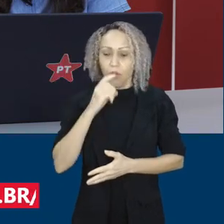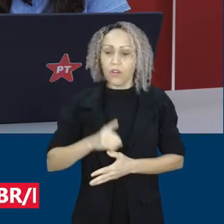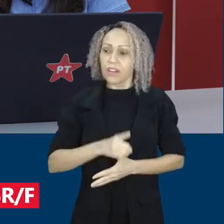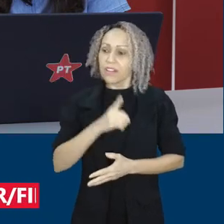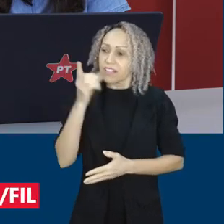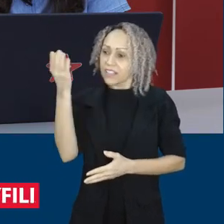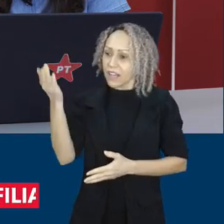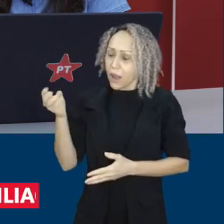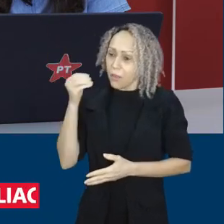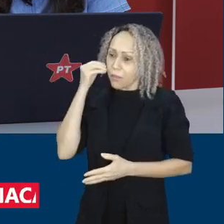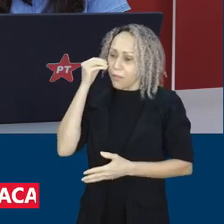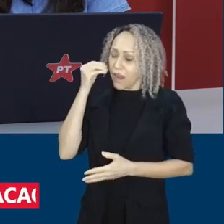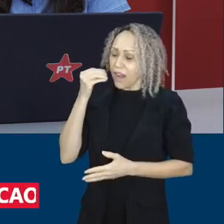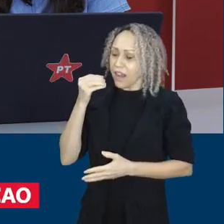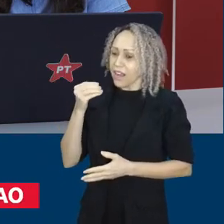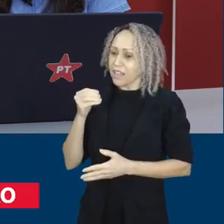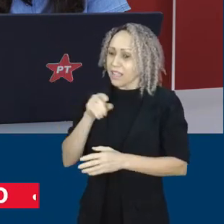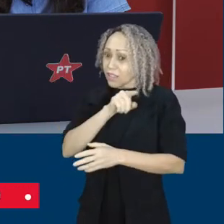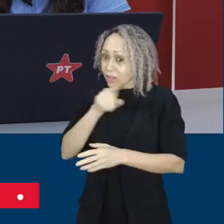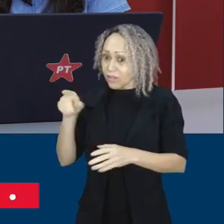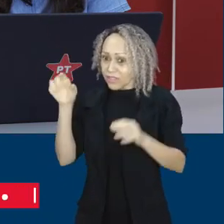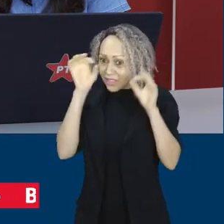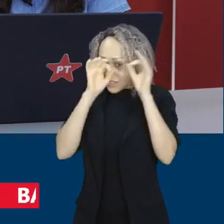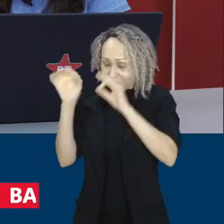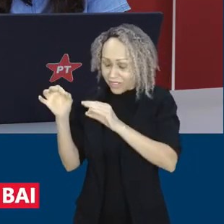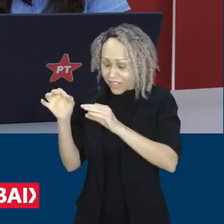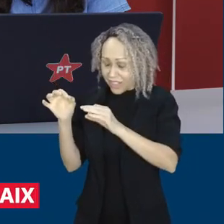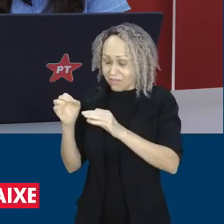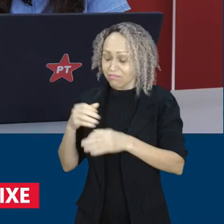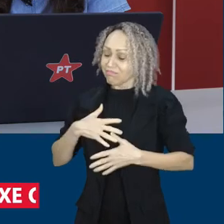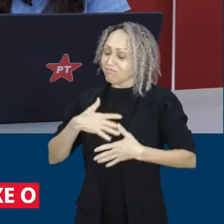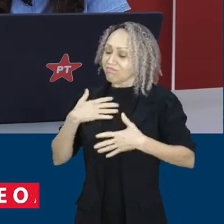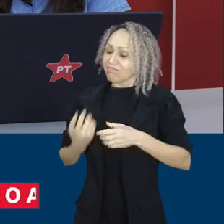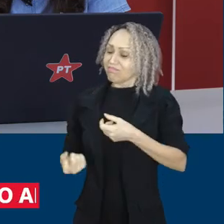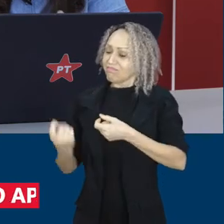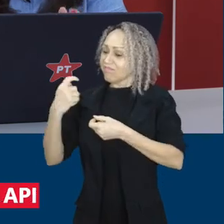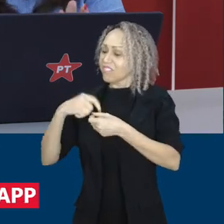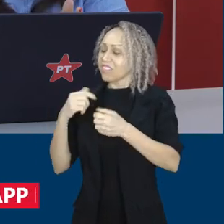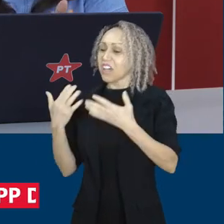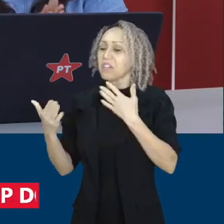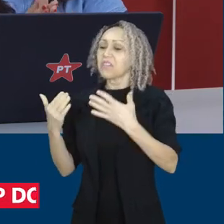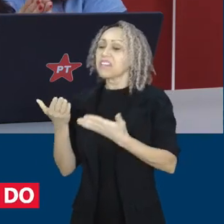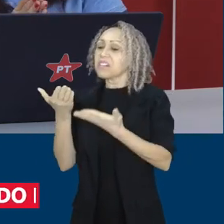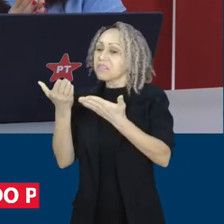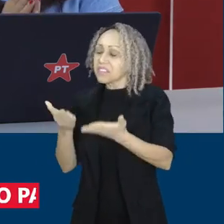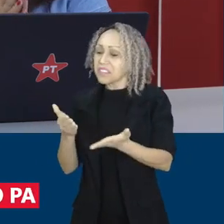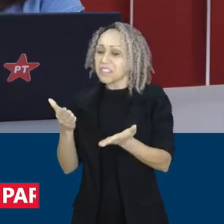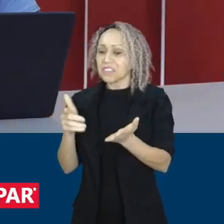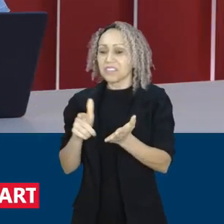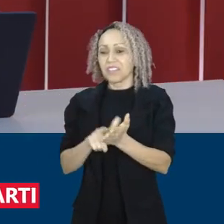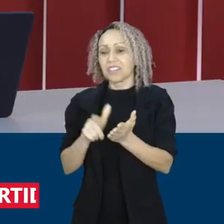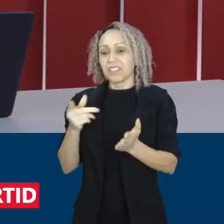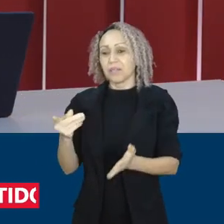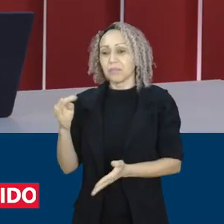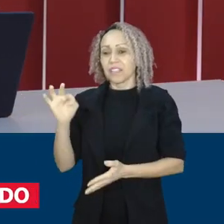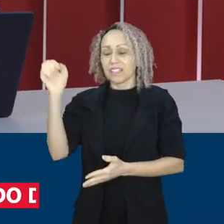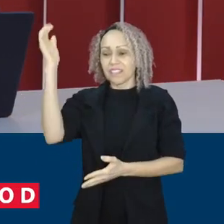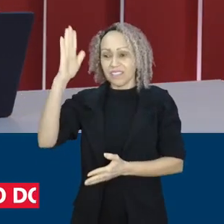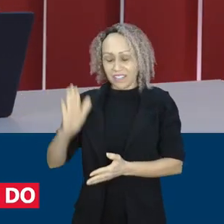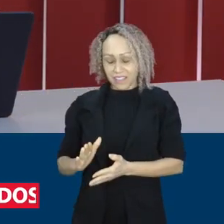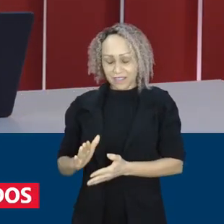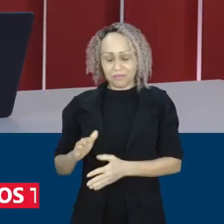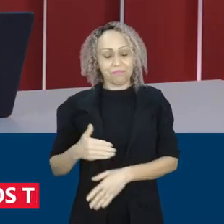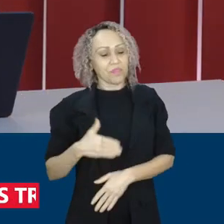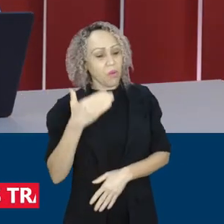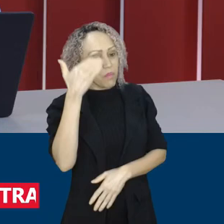ouvinte um prazer enorme voltar mais uma vez a conversar com o jornal PT Brasil O prazer é nosso Obrigado aí por